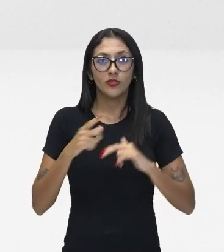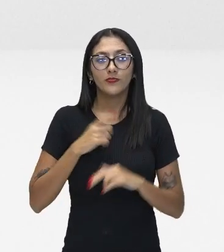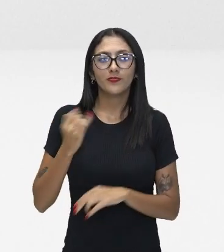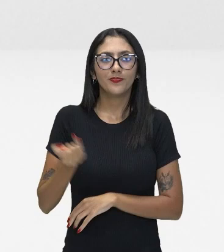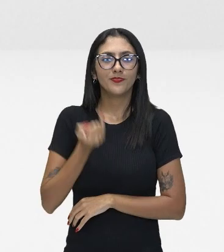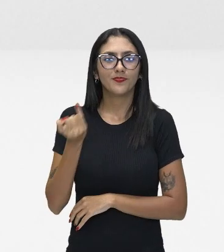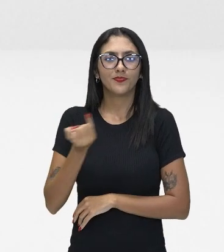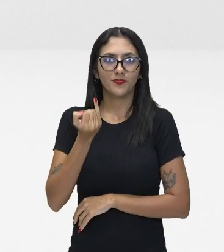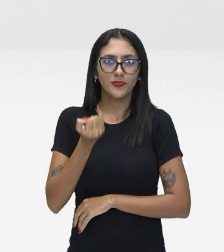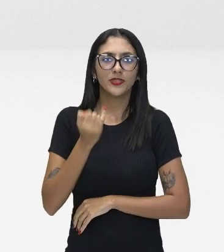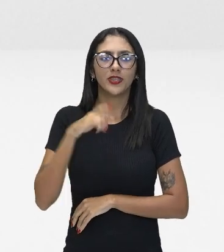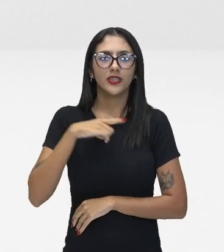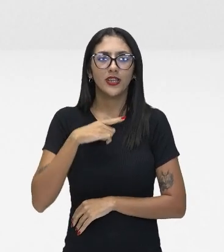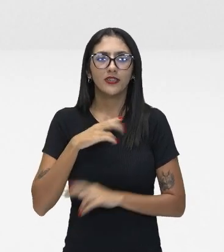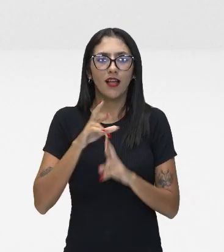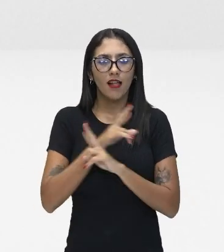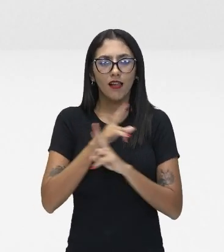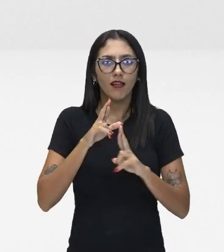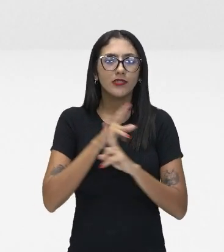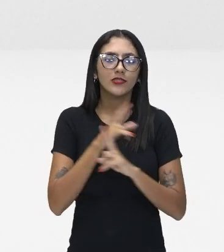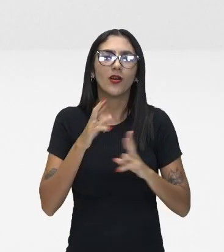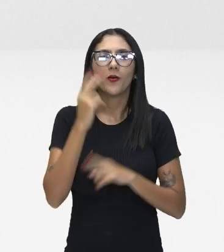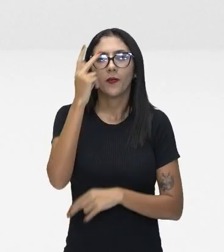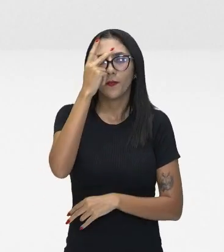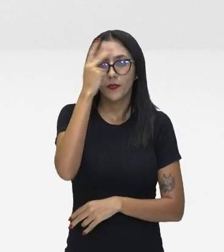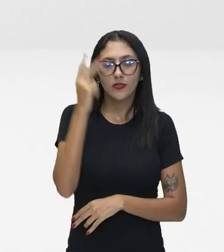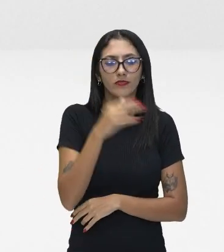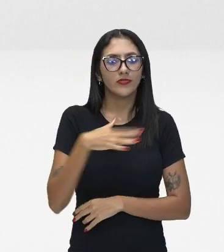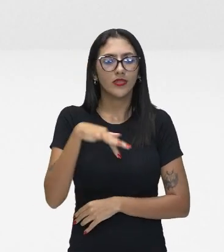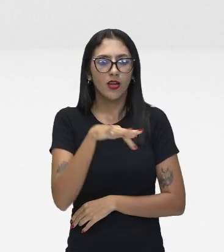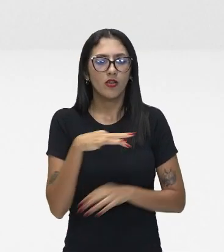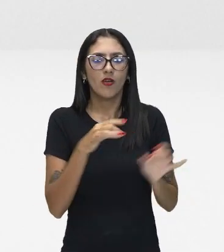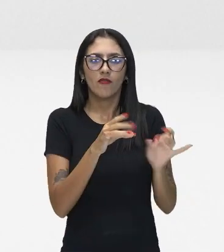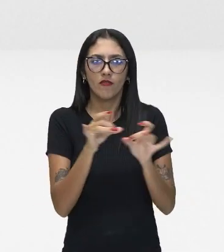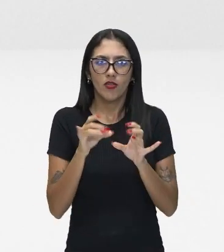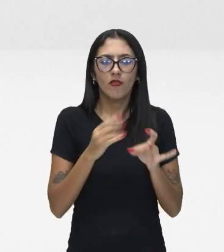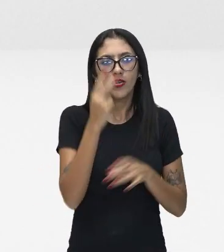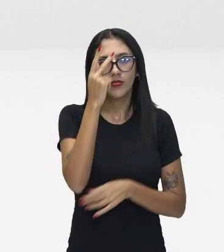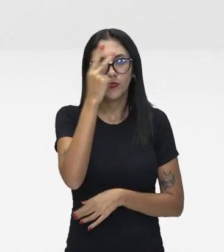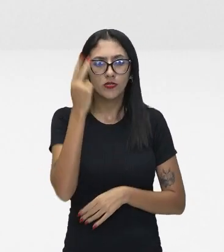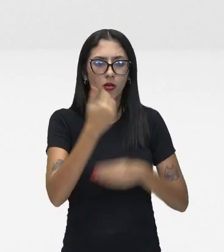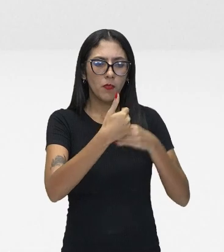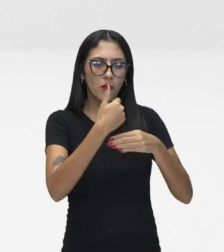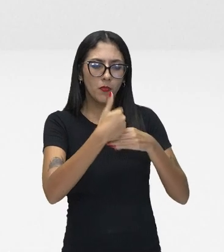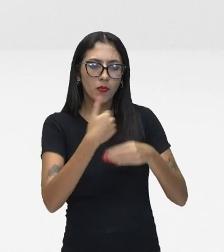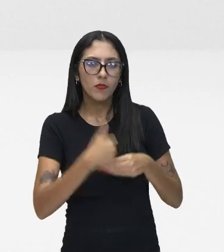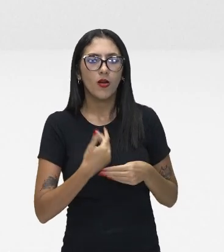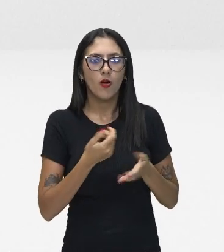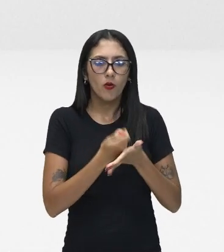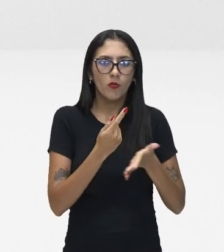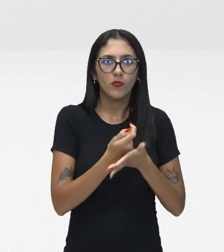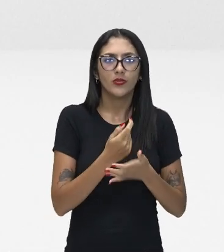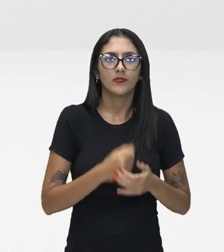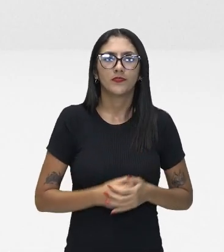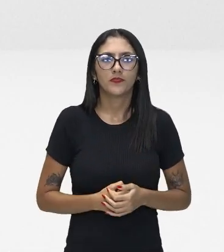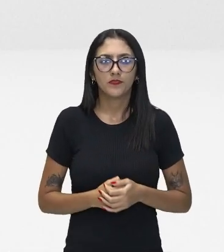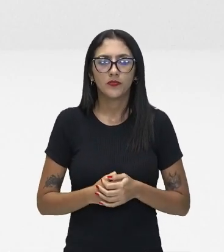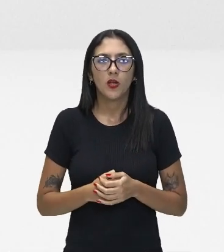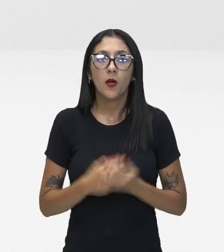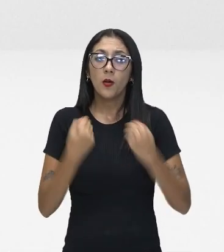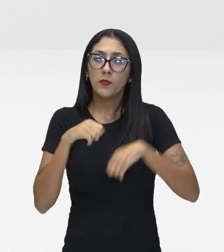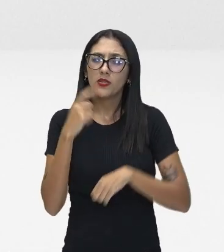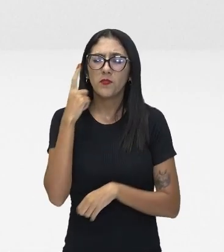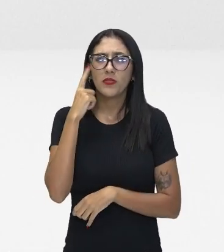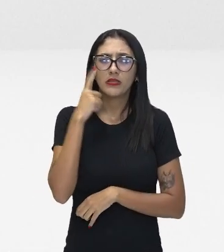aí essa relação com os seus clientes, né? Você tem que ir atrás de estratégias